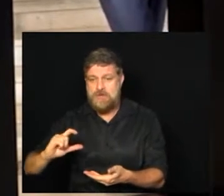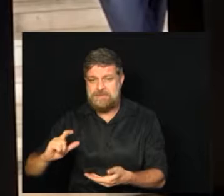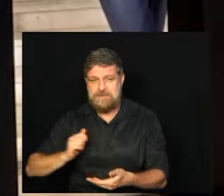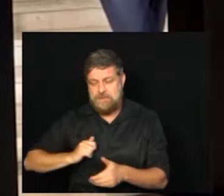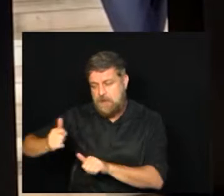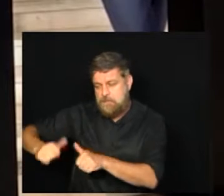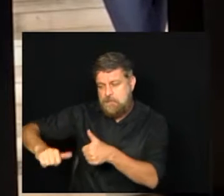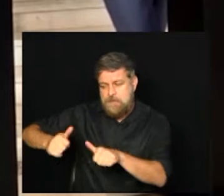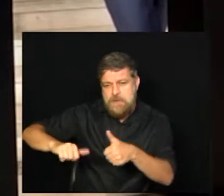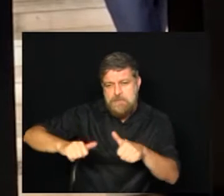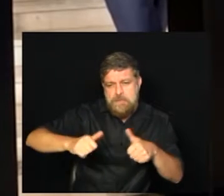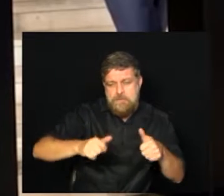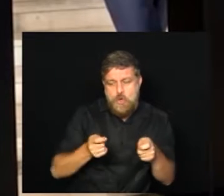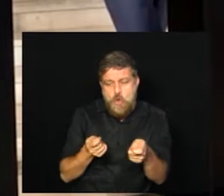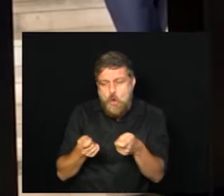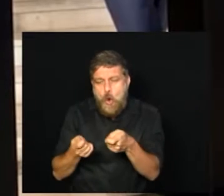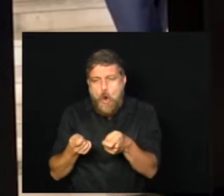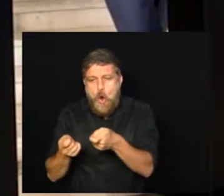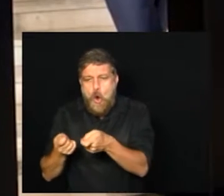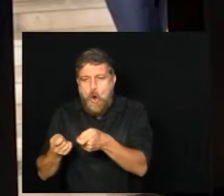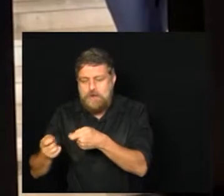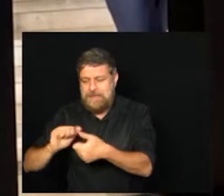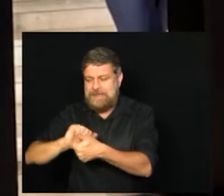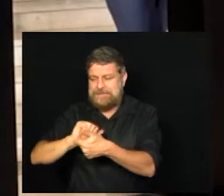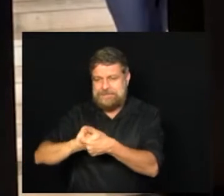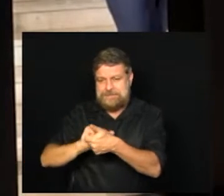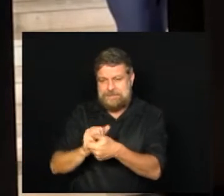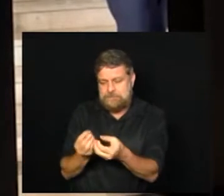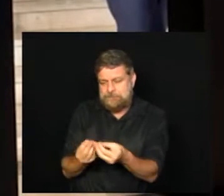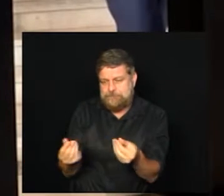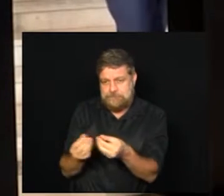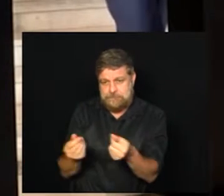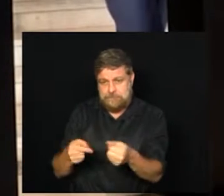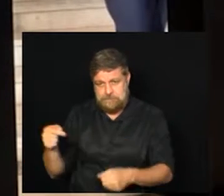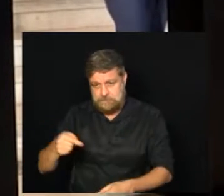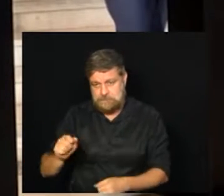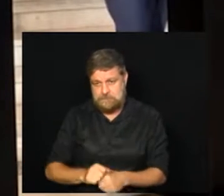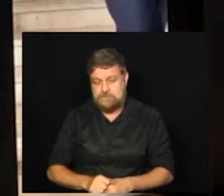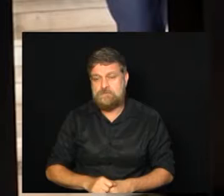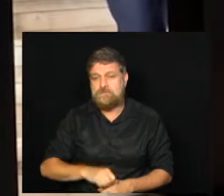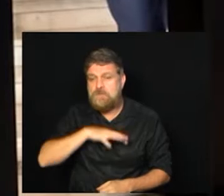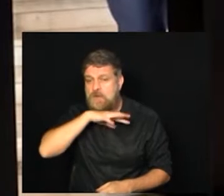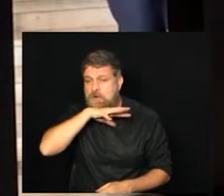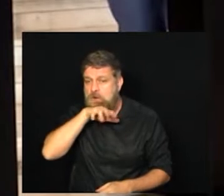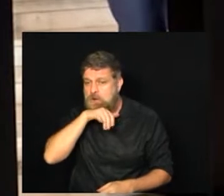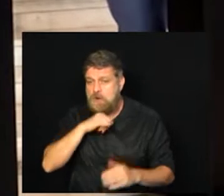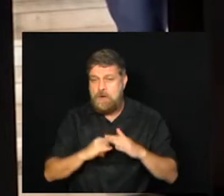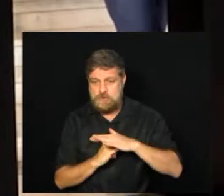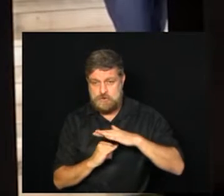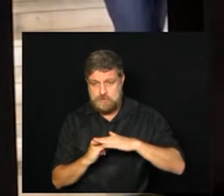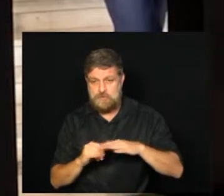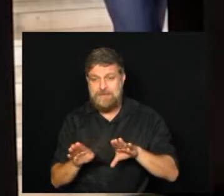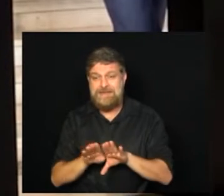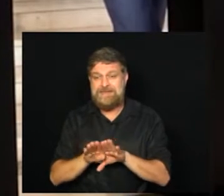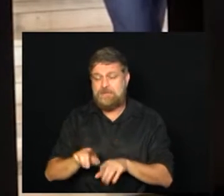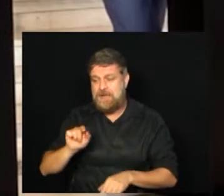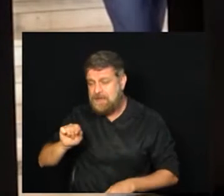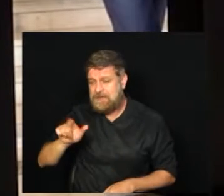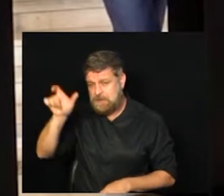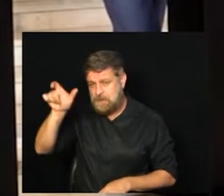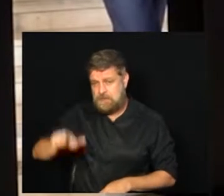um rígido controle de qualidade, seja pelo próprio Instituto Butantan e também